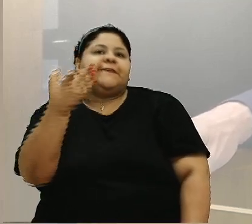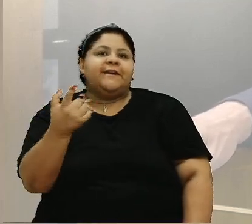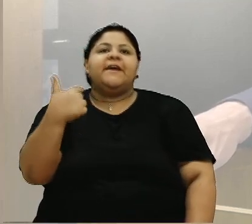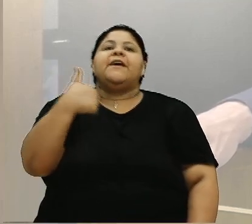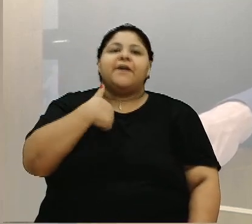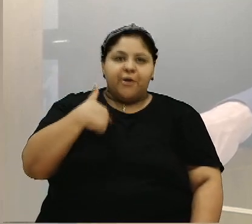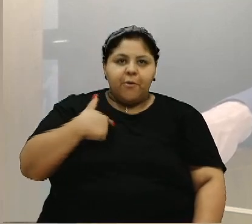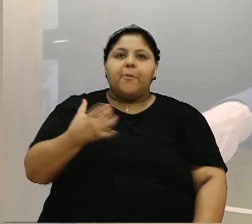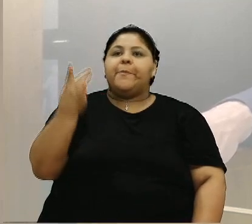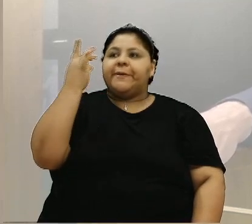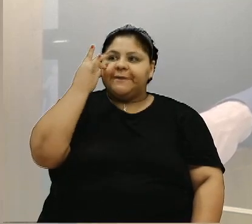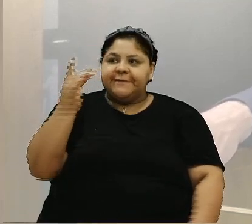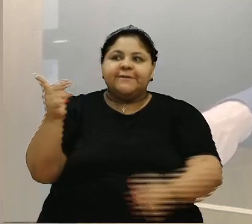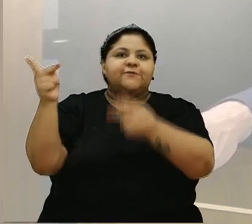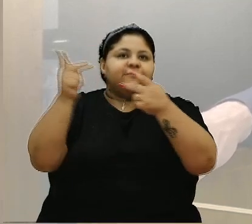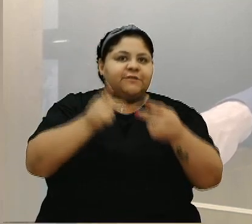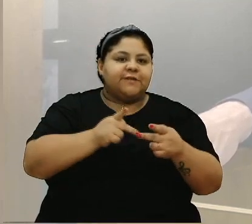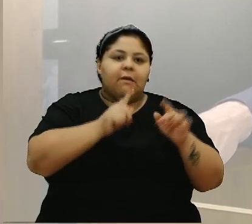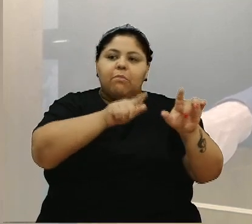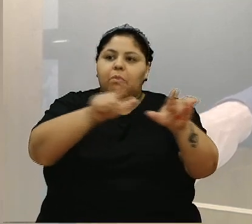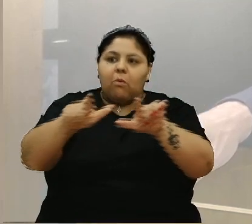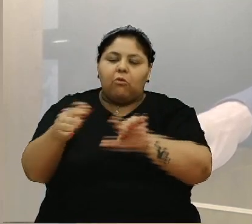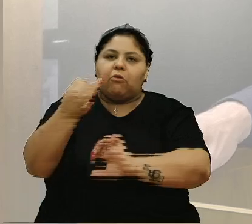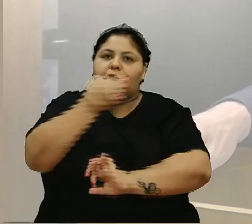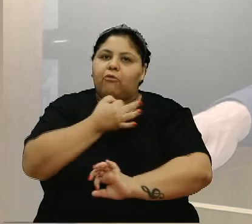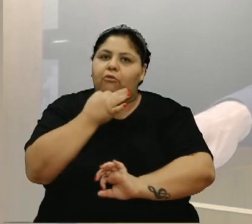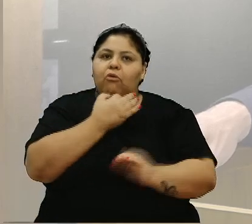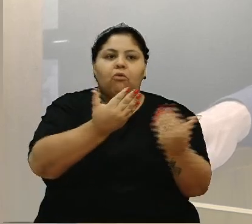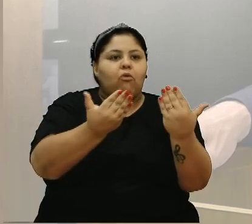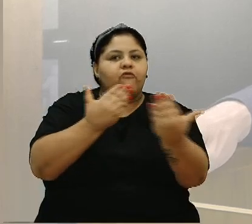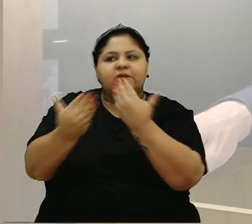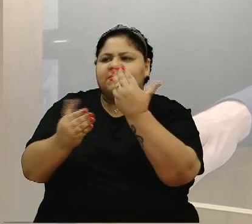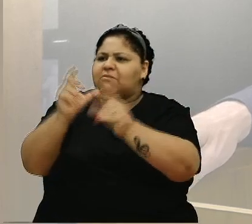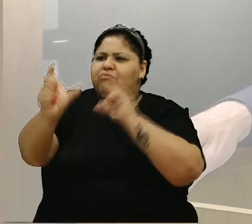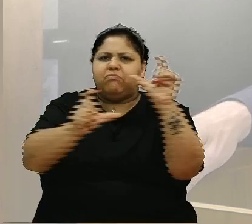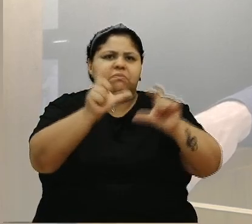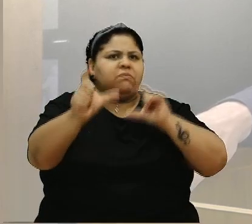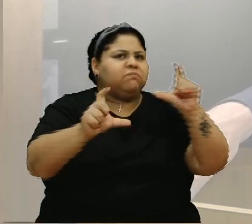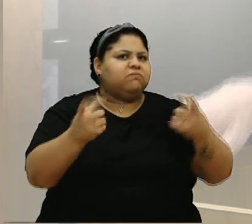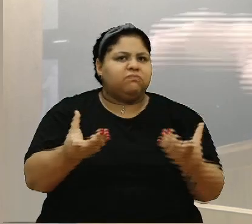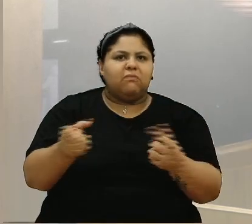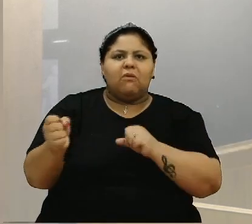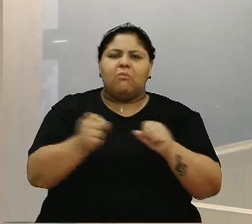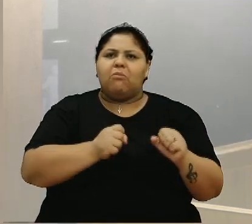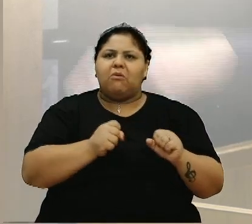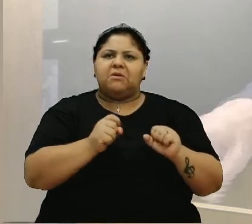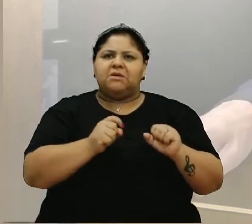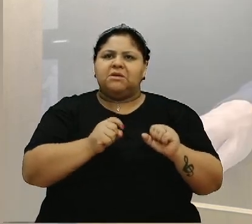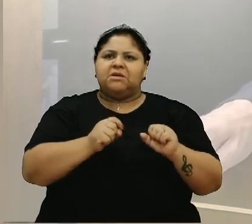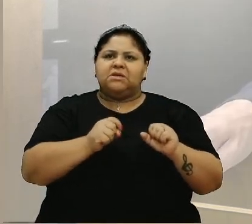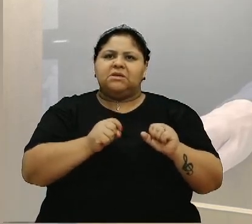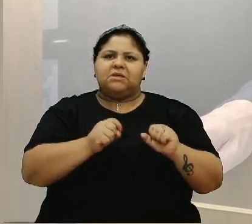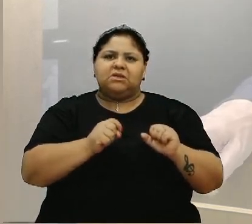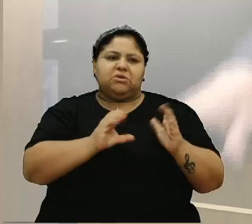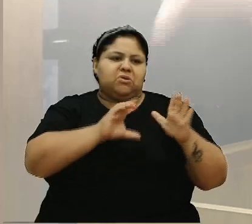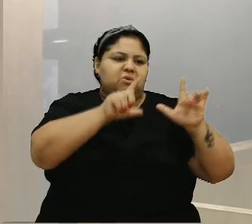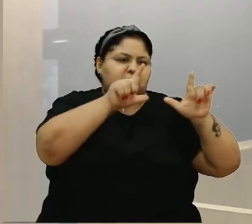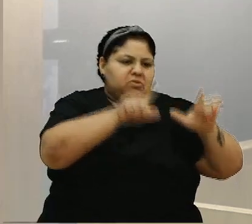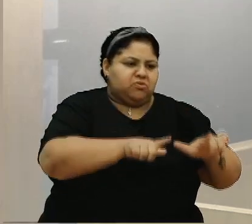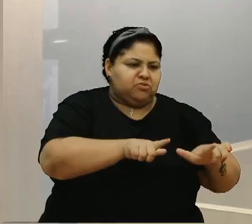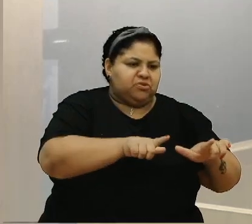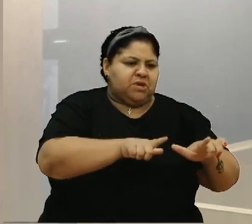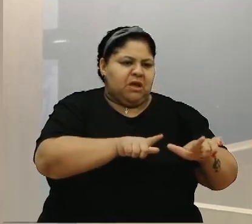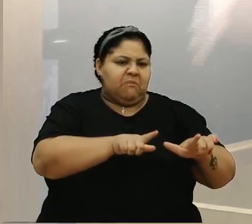estive lá. Estive em todos os lugares mesmo. Conversei com muita gente. Pode ser lá da Chapa ao